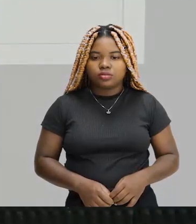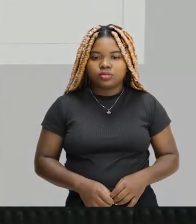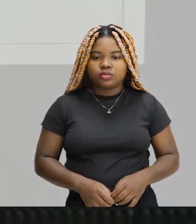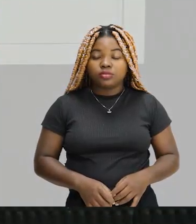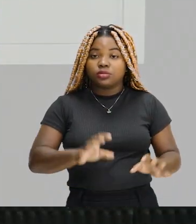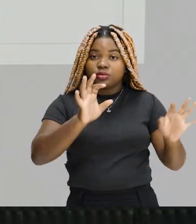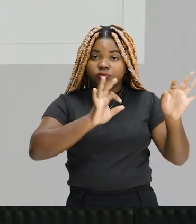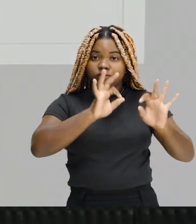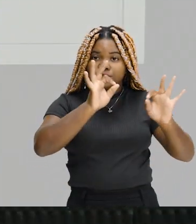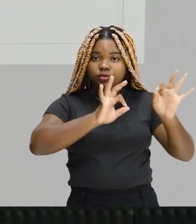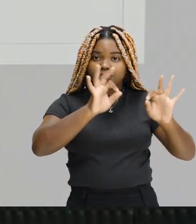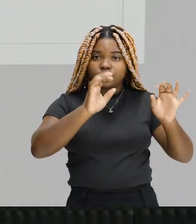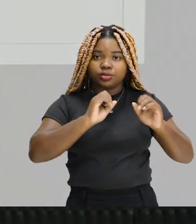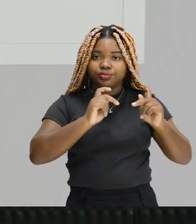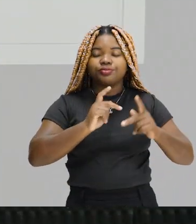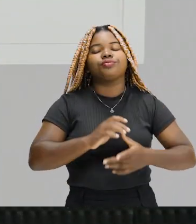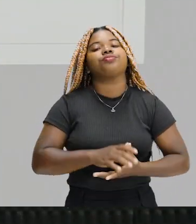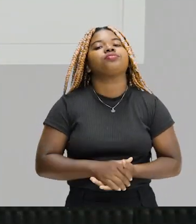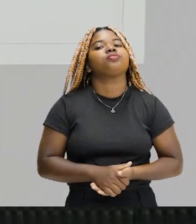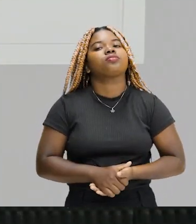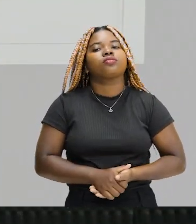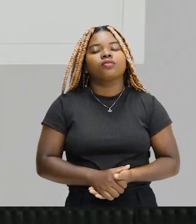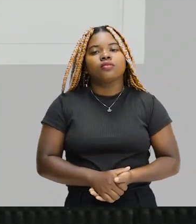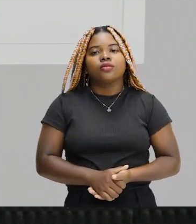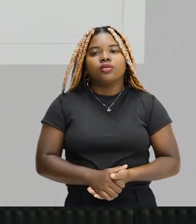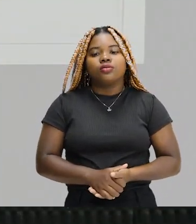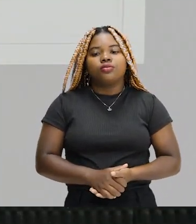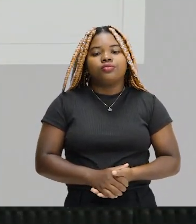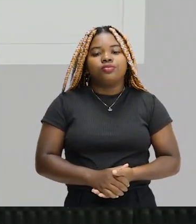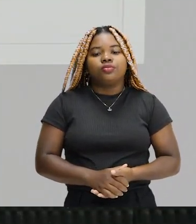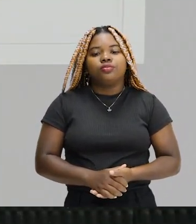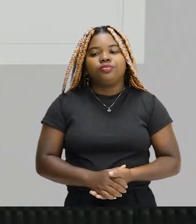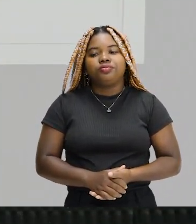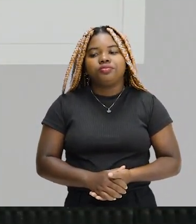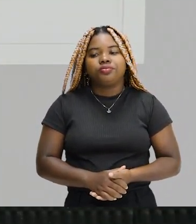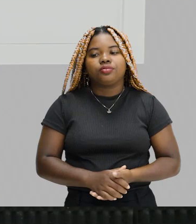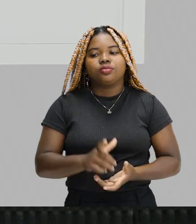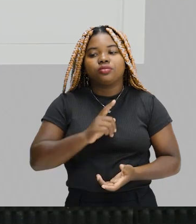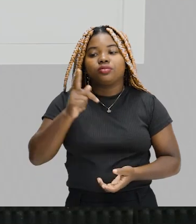lá. Então é o seguinte, um pion